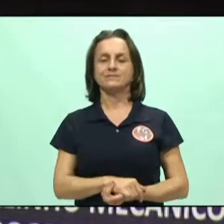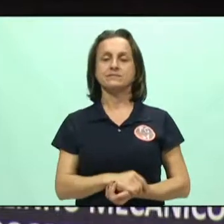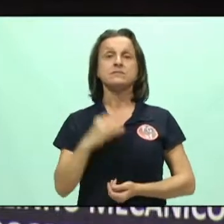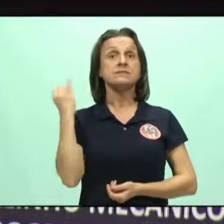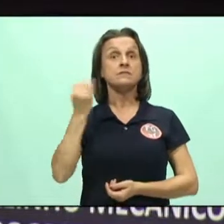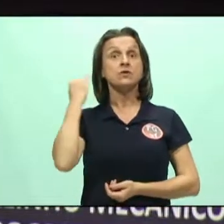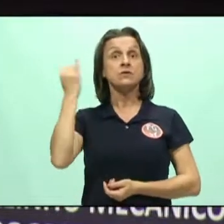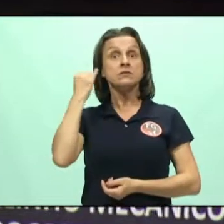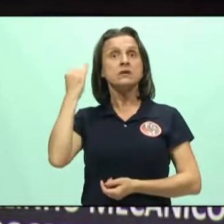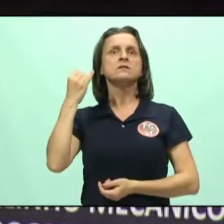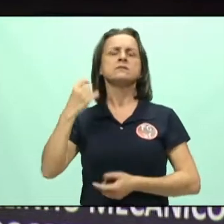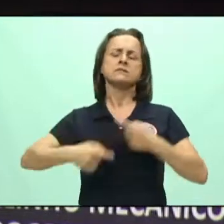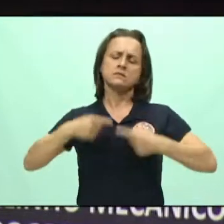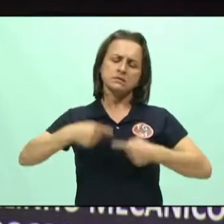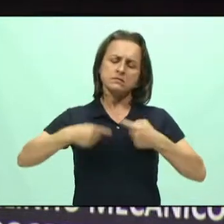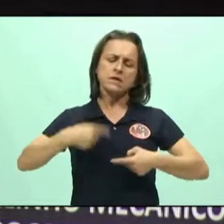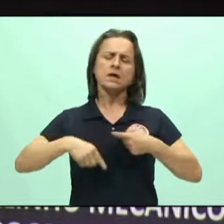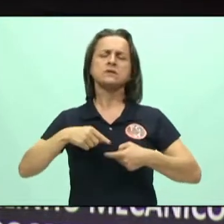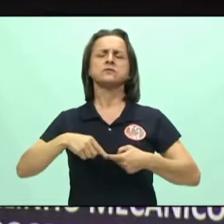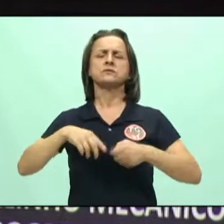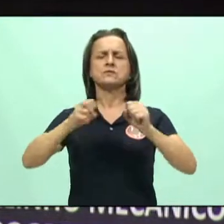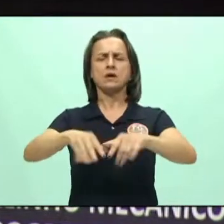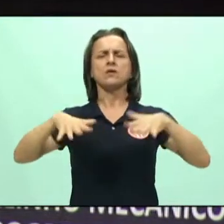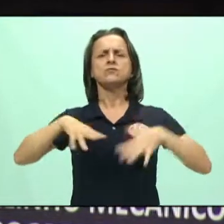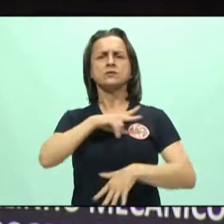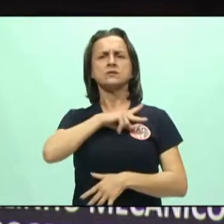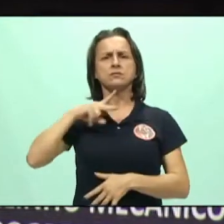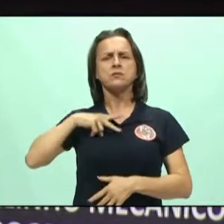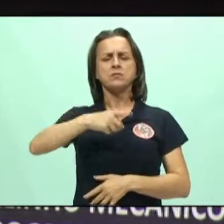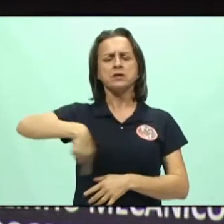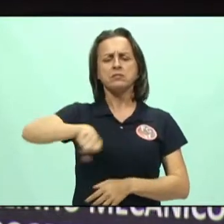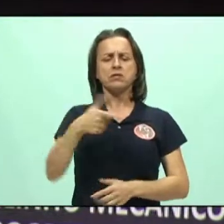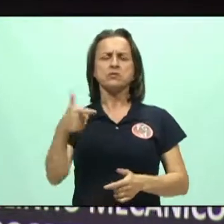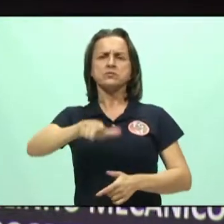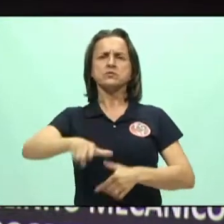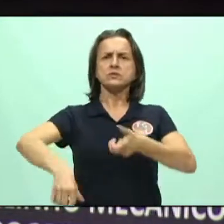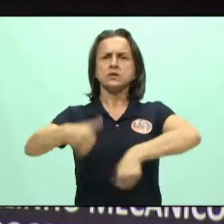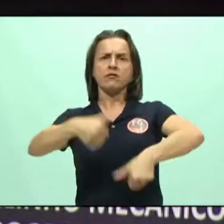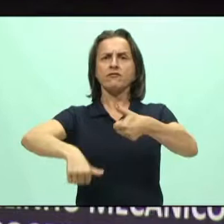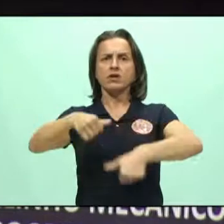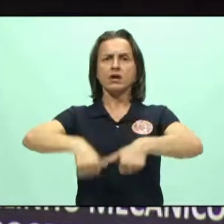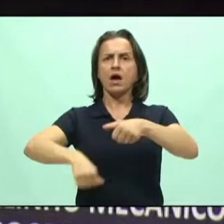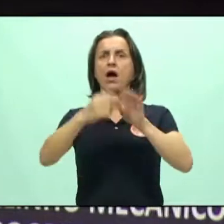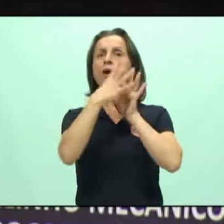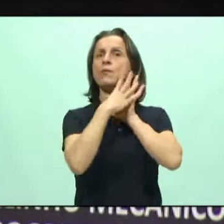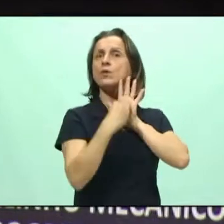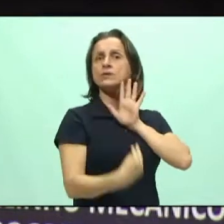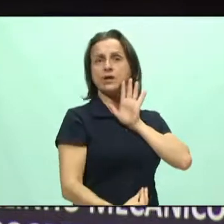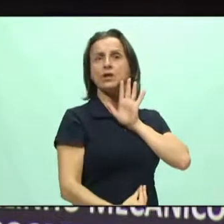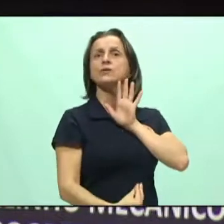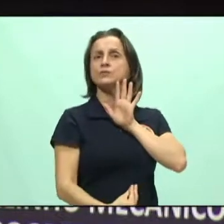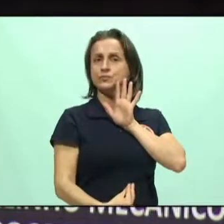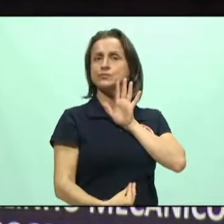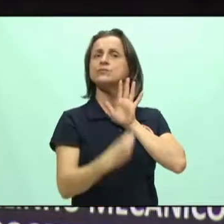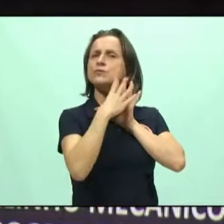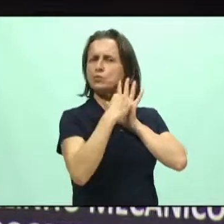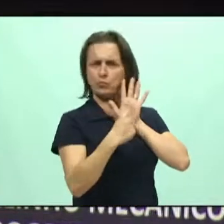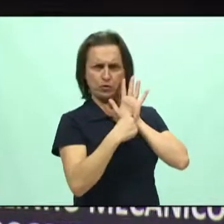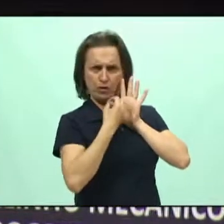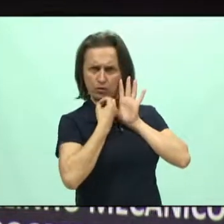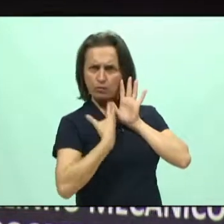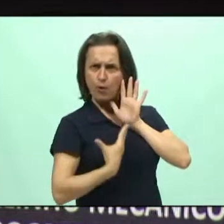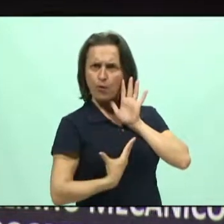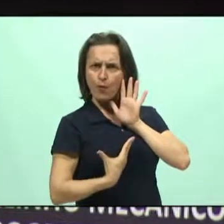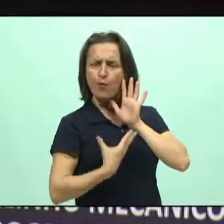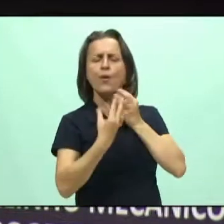debate através da audiência pública também é para que a gente avalie um modelo né se esse modelo está bom se não está